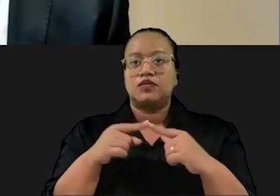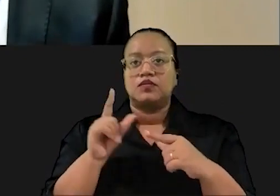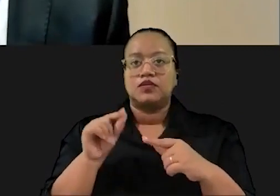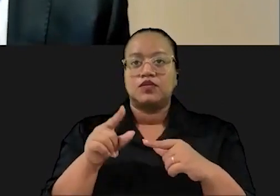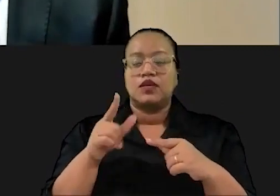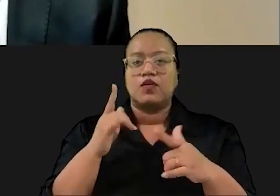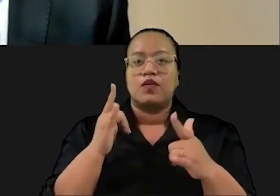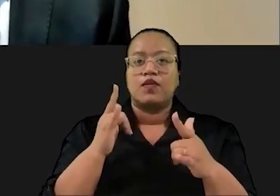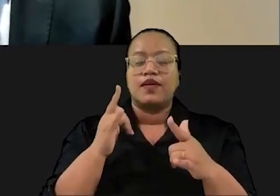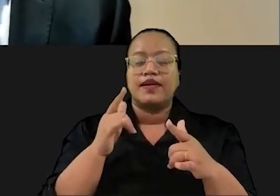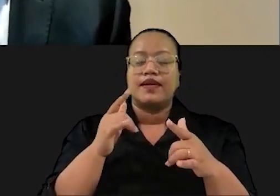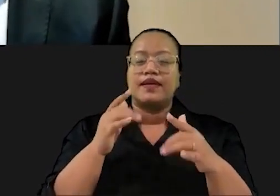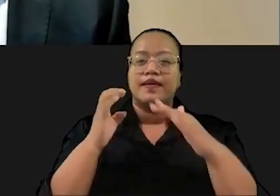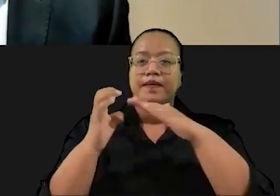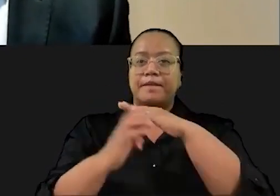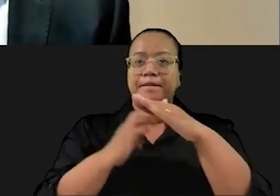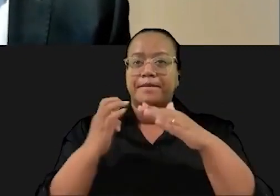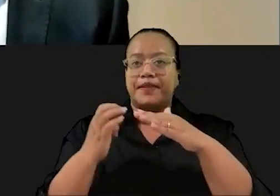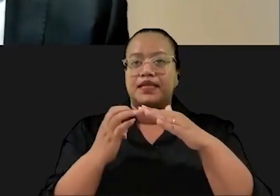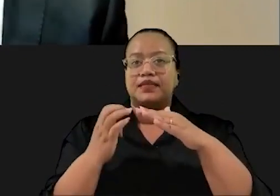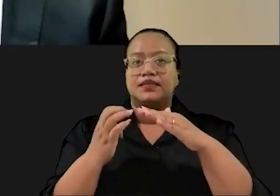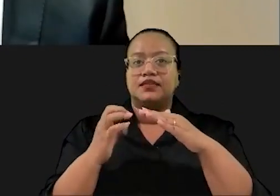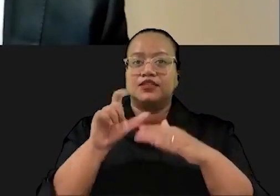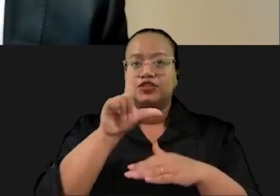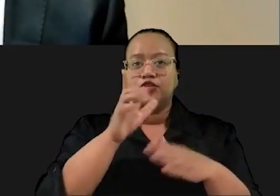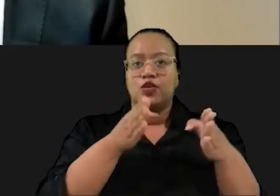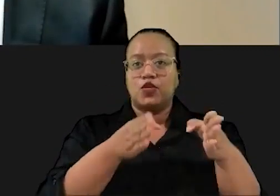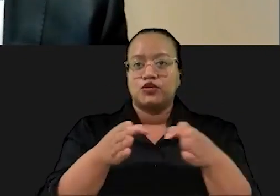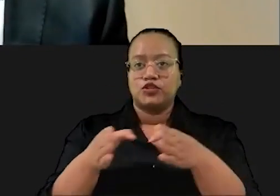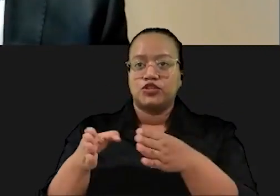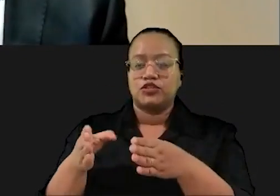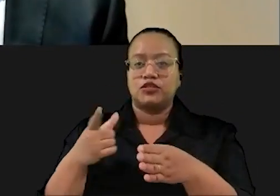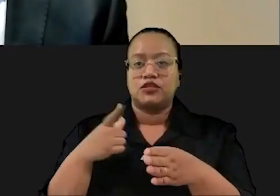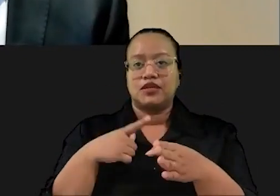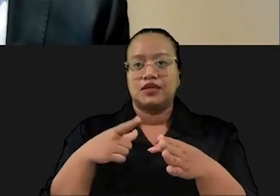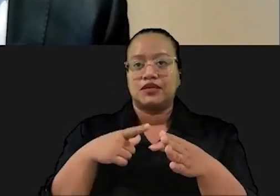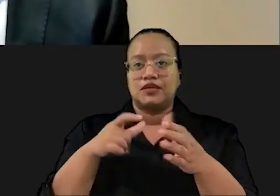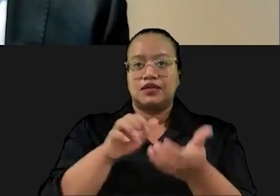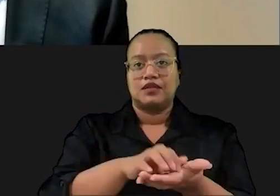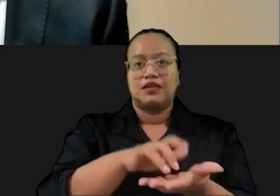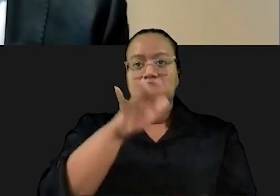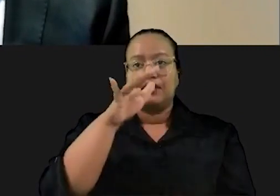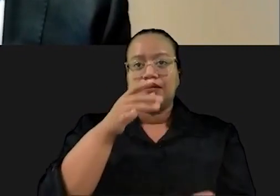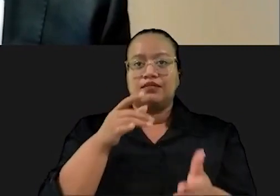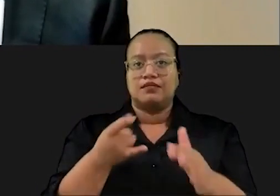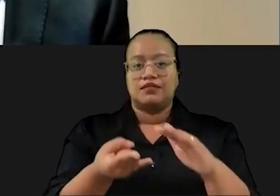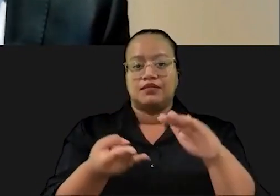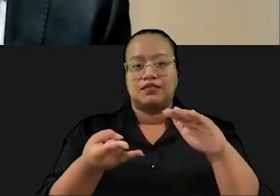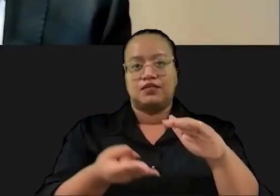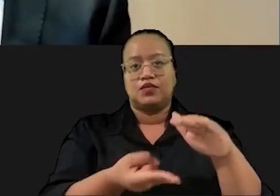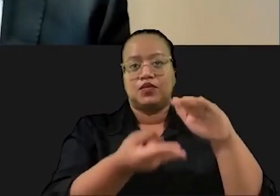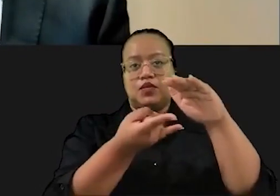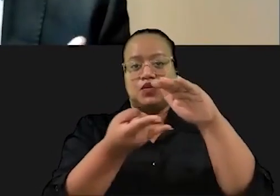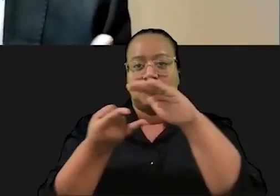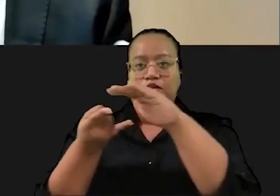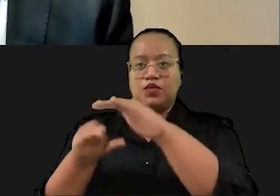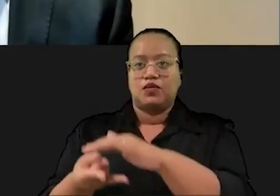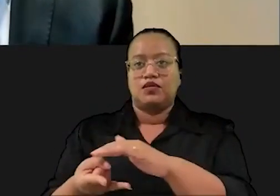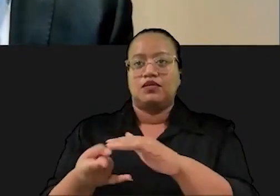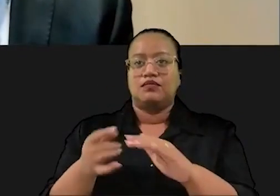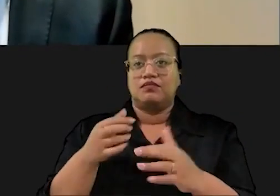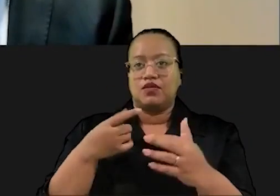armazéns e empilhadeiras, e com esses equipamentos ela consegue, vamos dizer assim, armazenar uma quantidade maior,